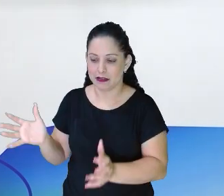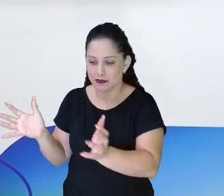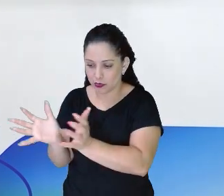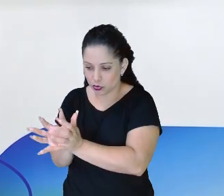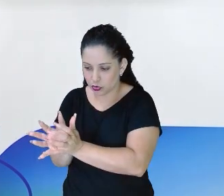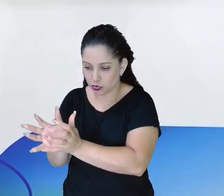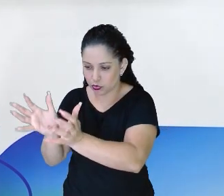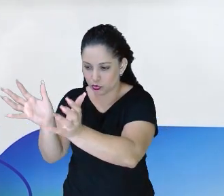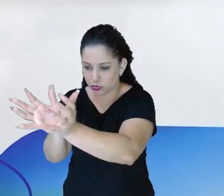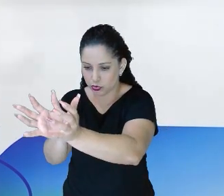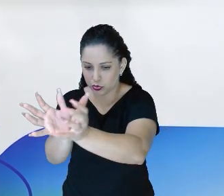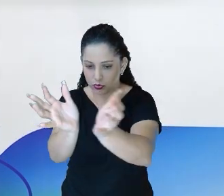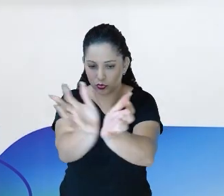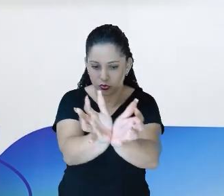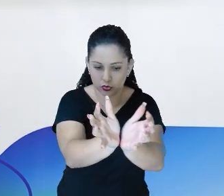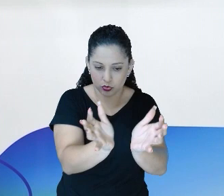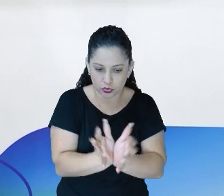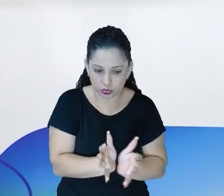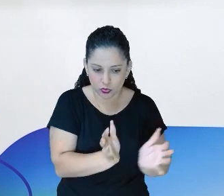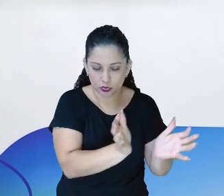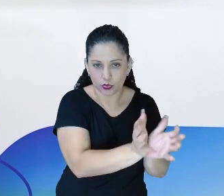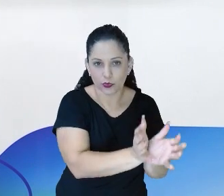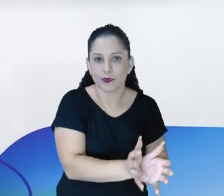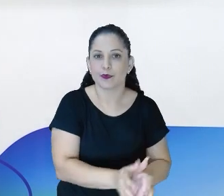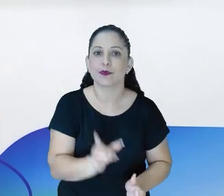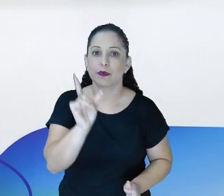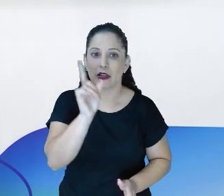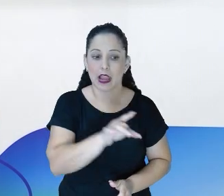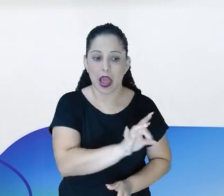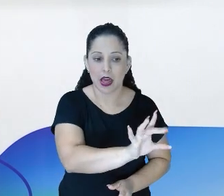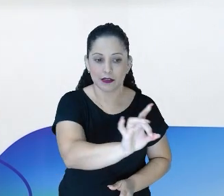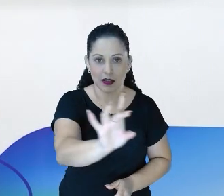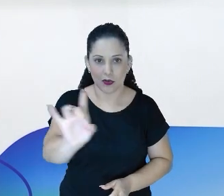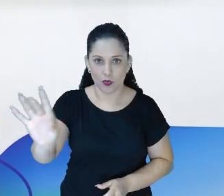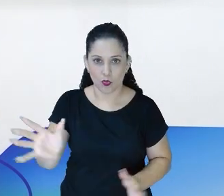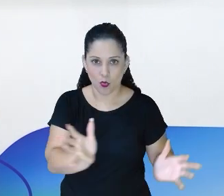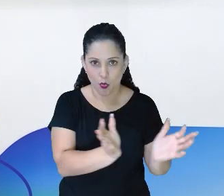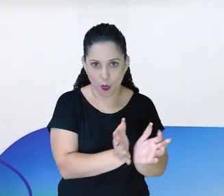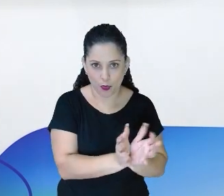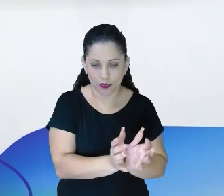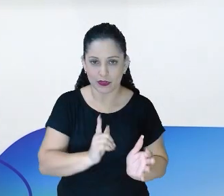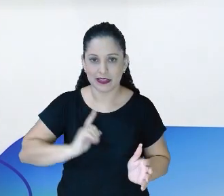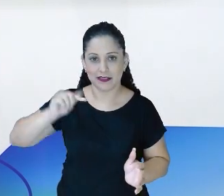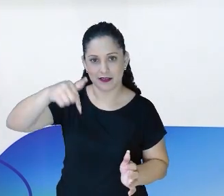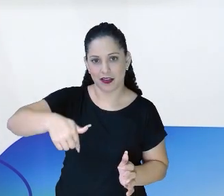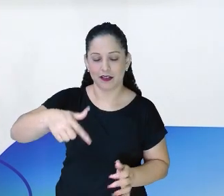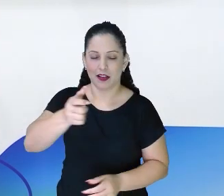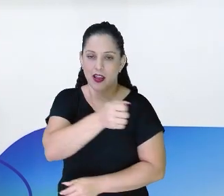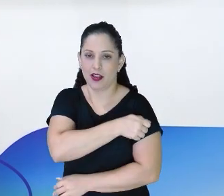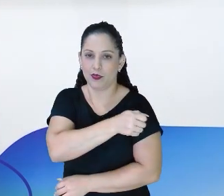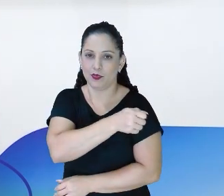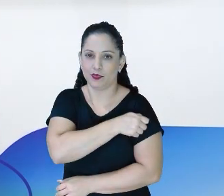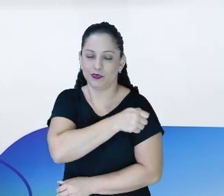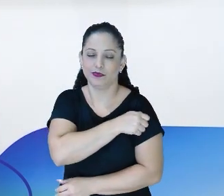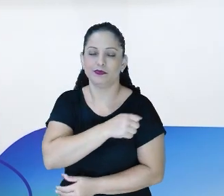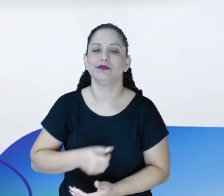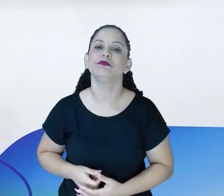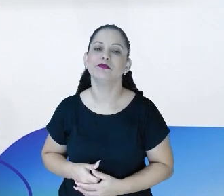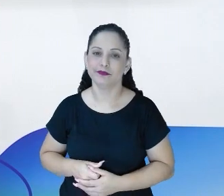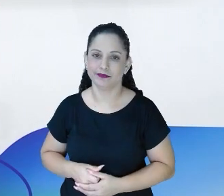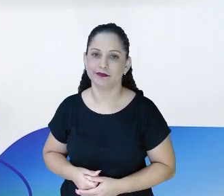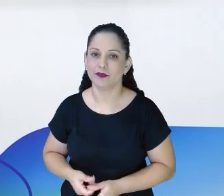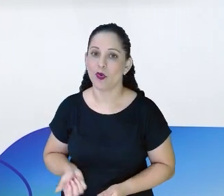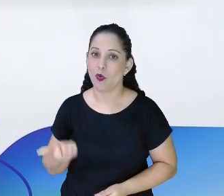7 alunos em cada grupo, beleza? Tranquilo até aí? Podemos ir para mais